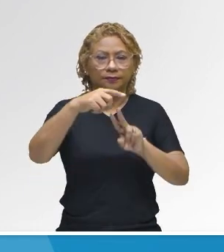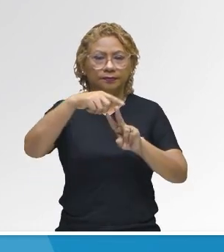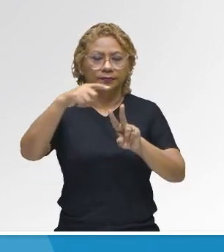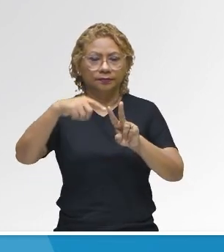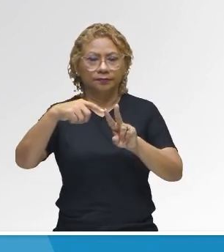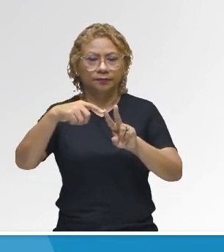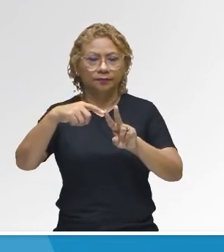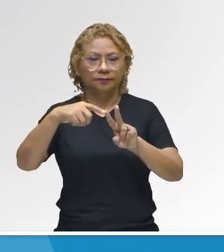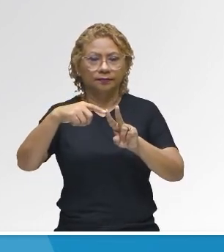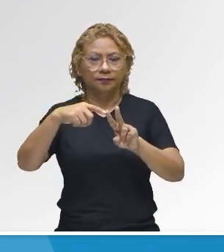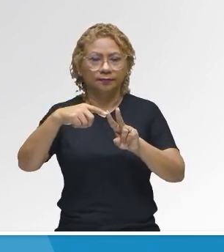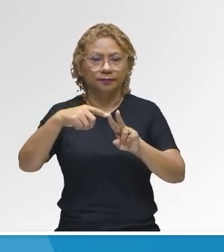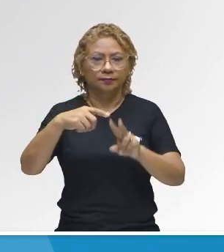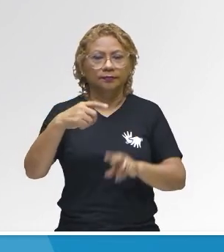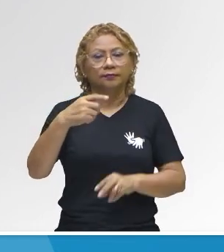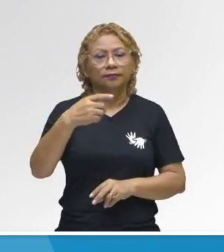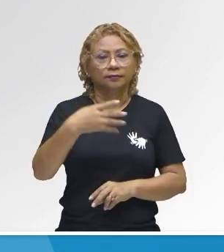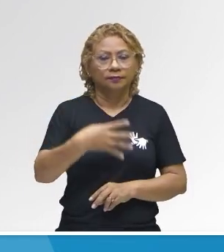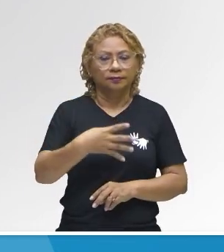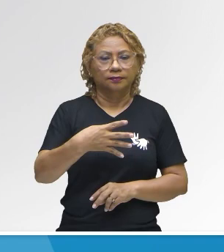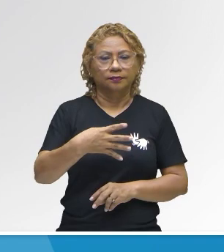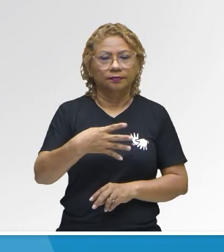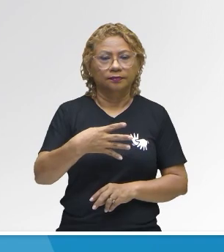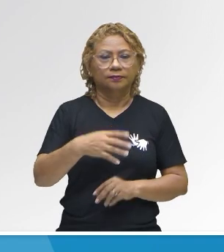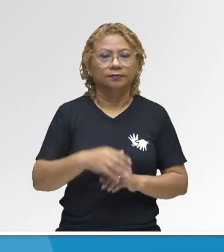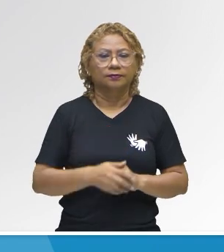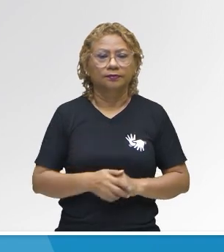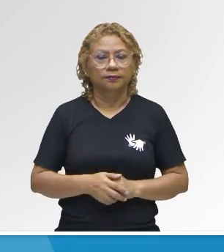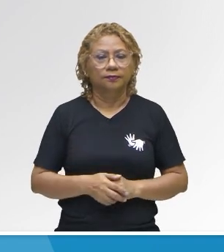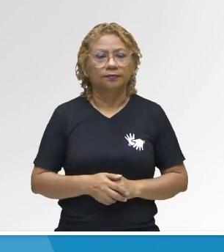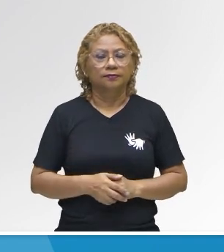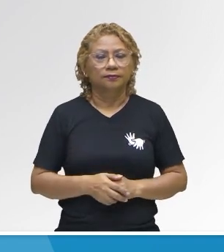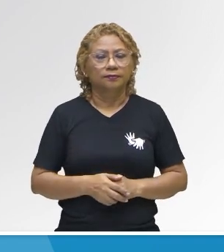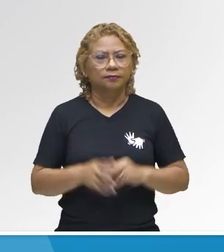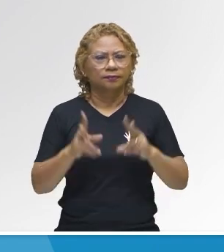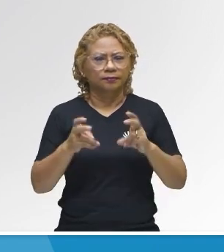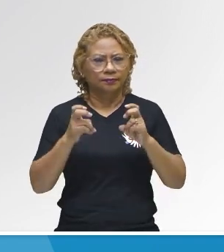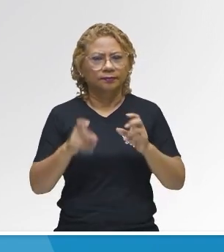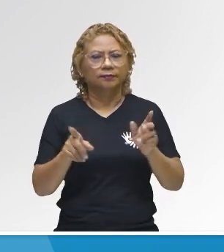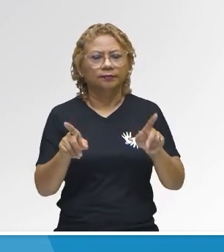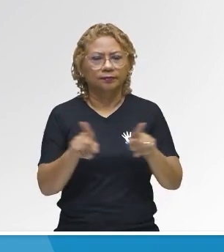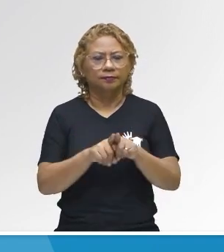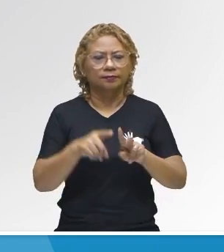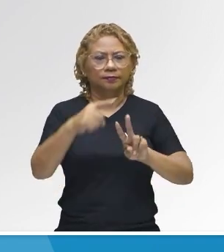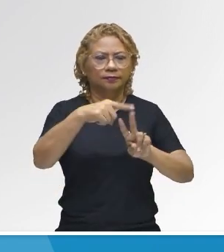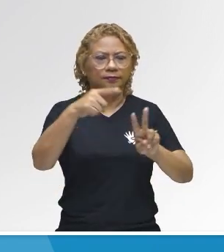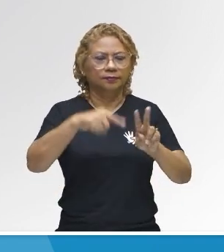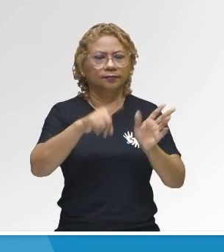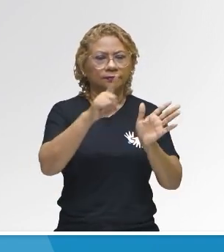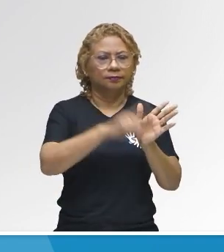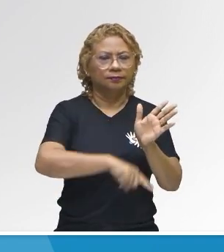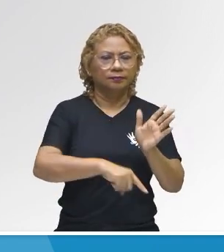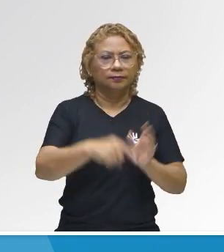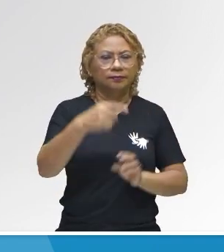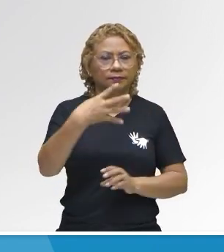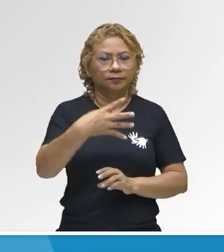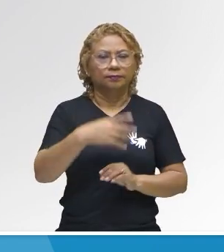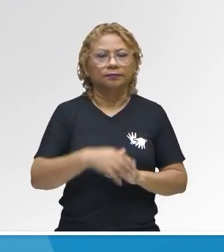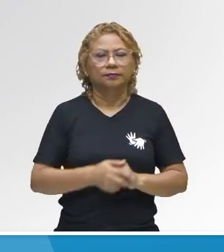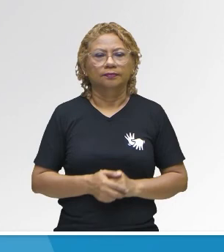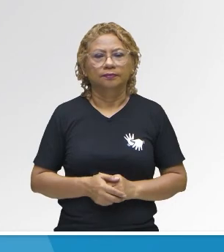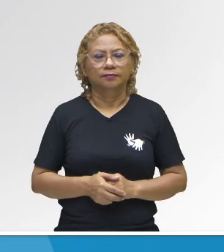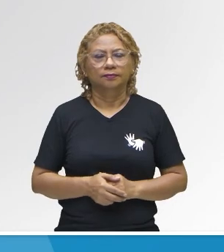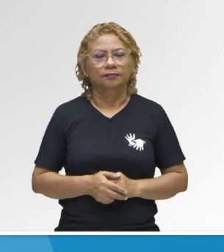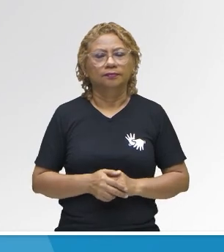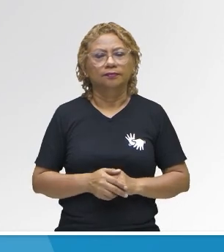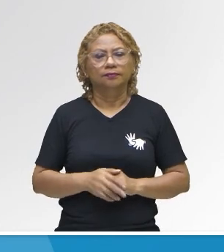menos π sobre 4, que isso resulta... O período da função vai ser π, que